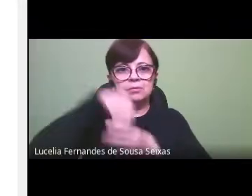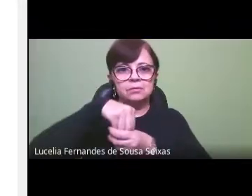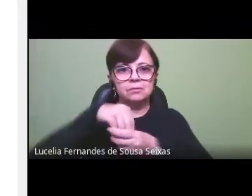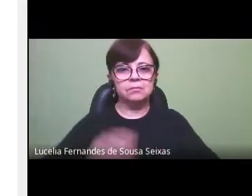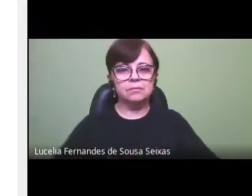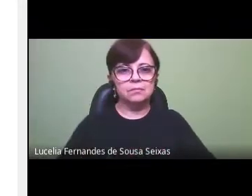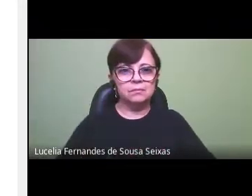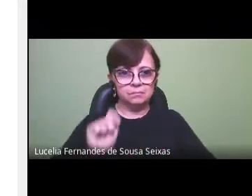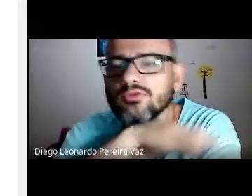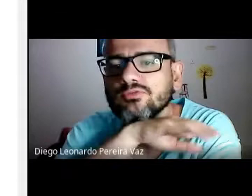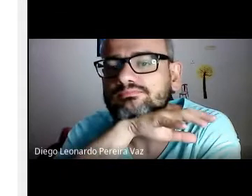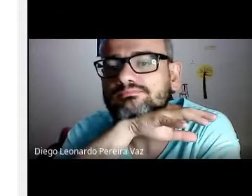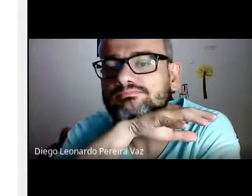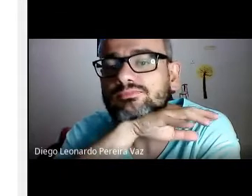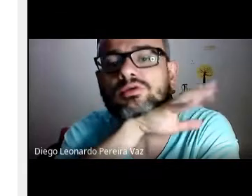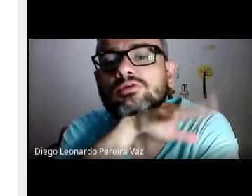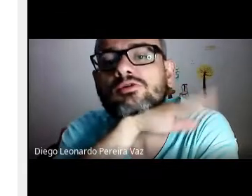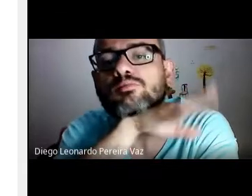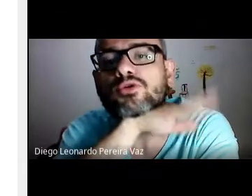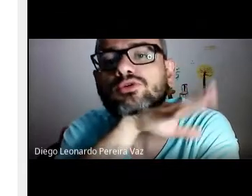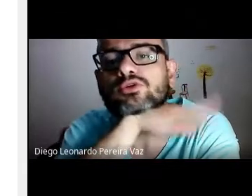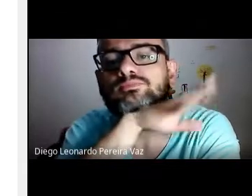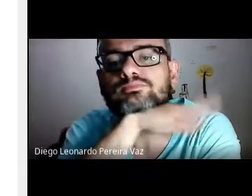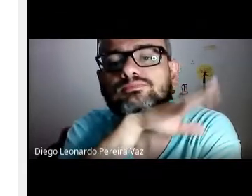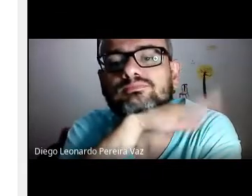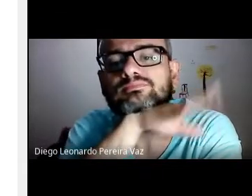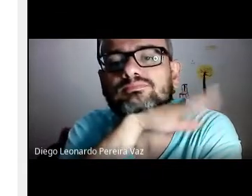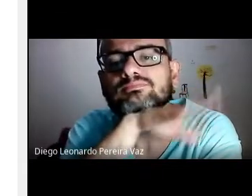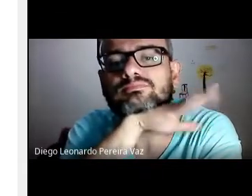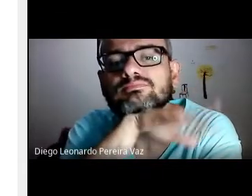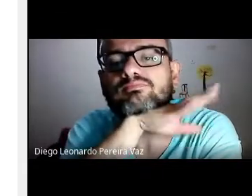dentro. Dentro. Porco.